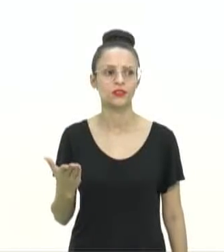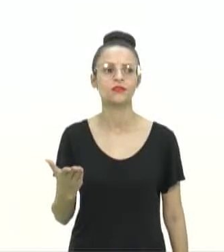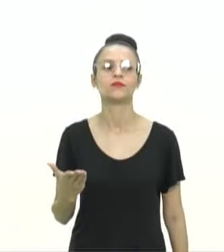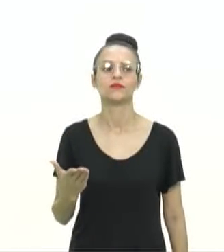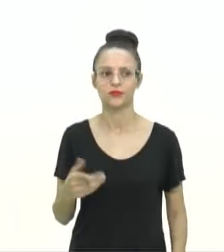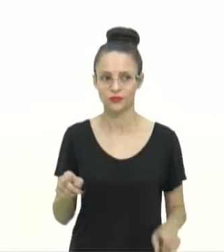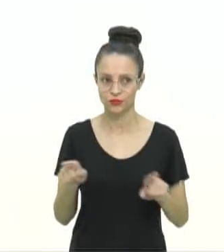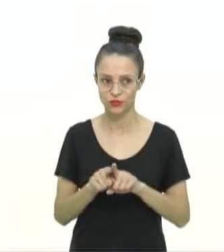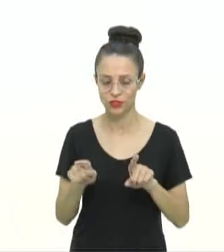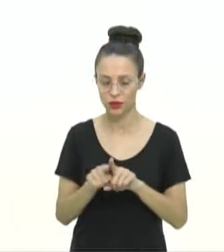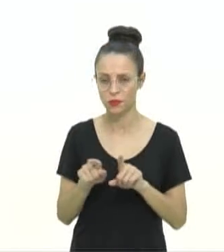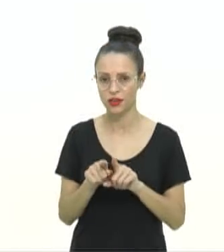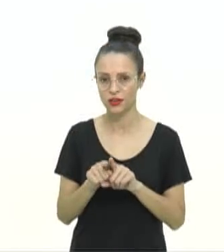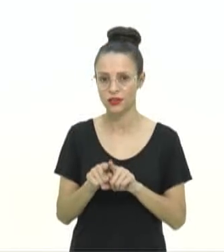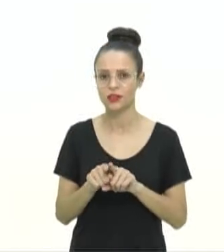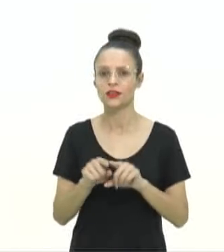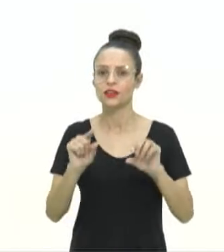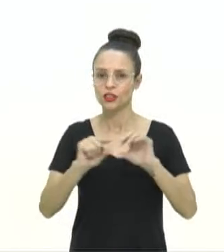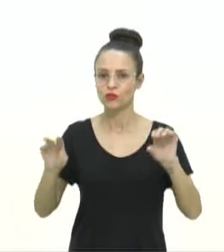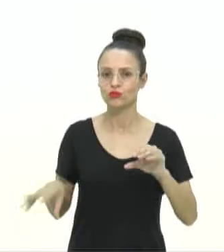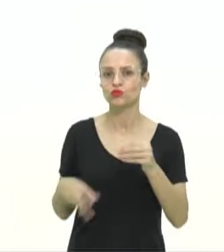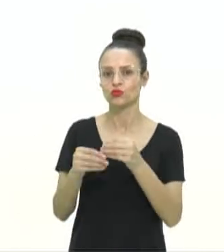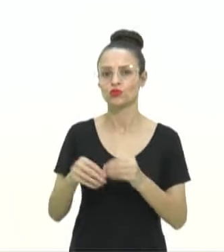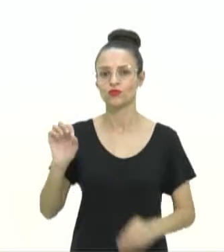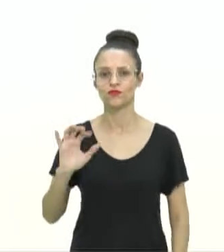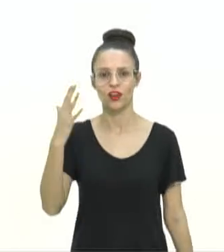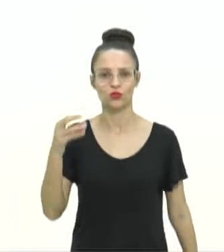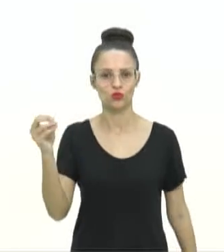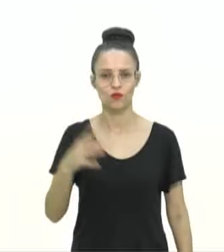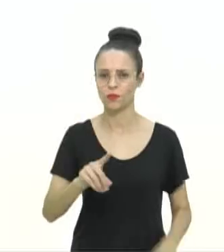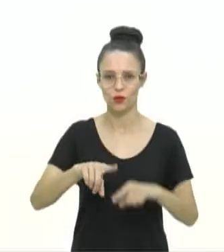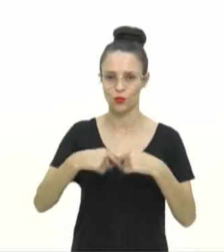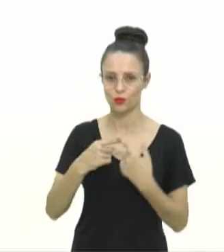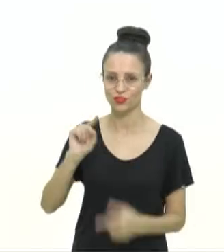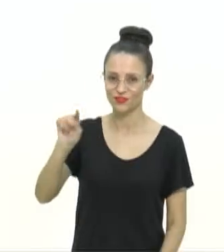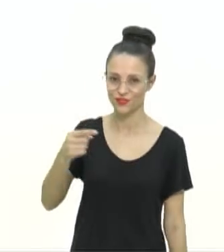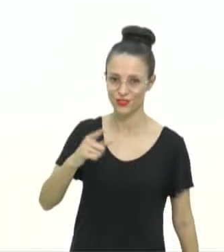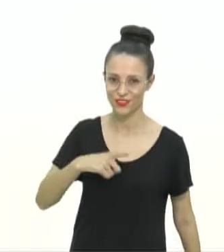Ela introduz um fato novo, mas não é por isso que tem vírgula.